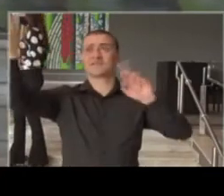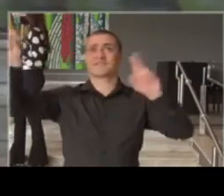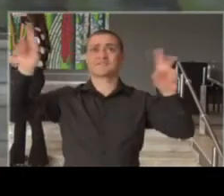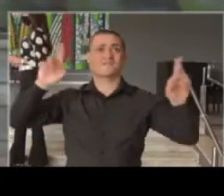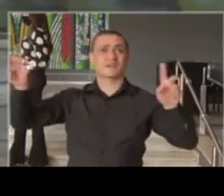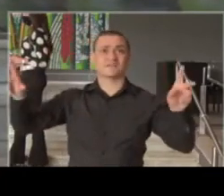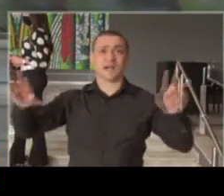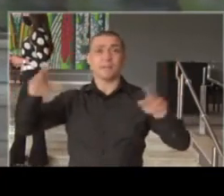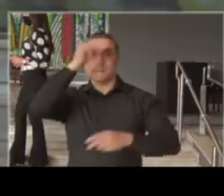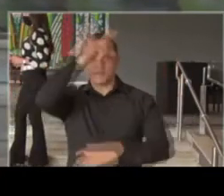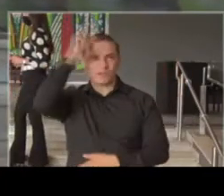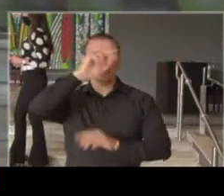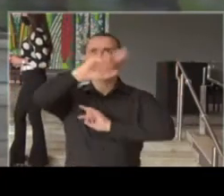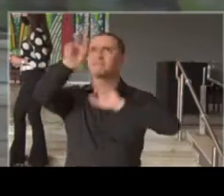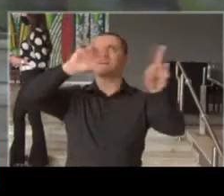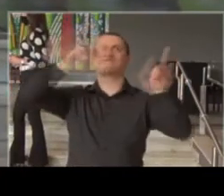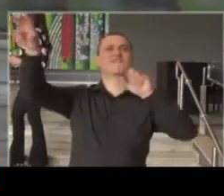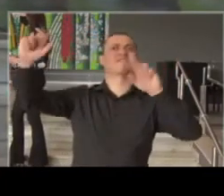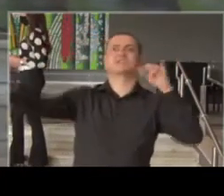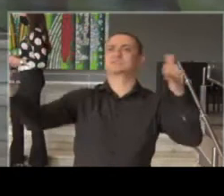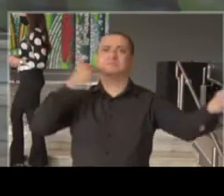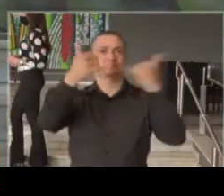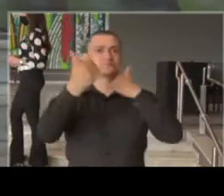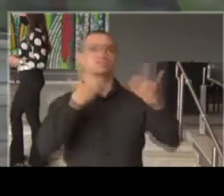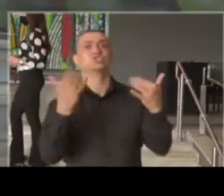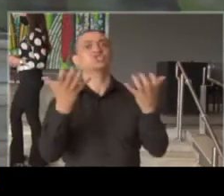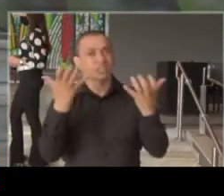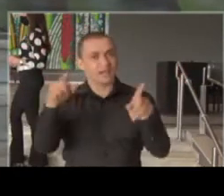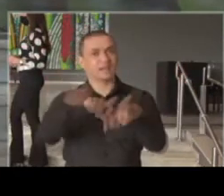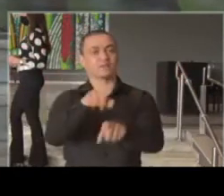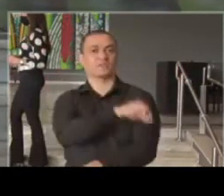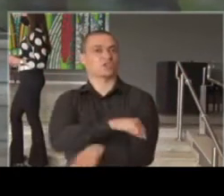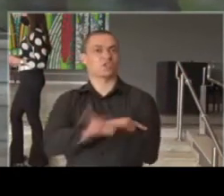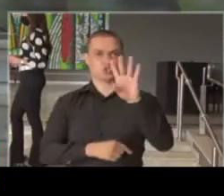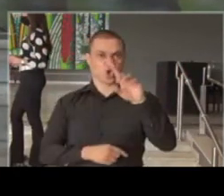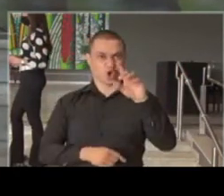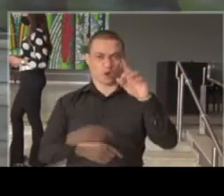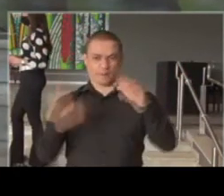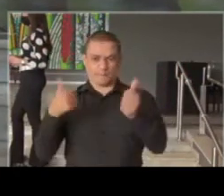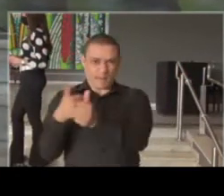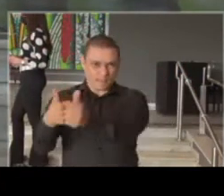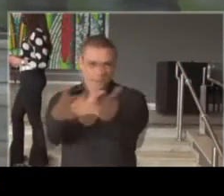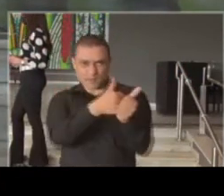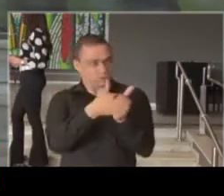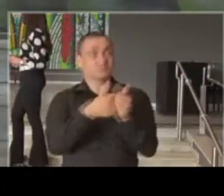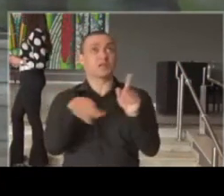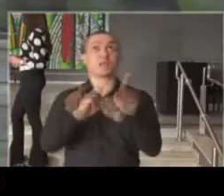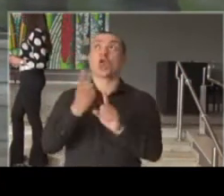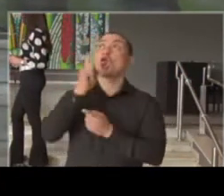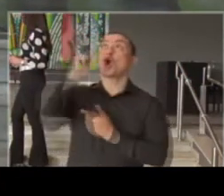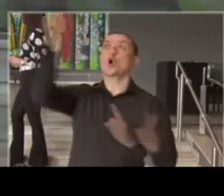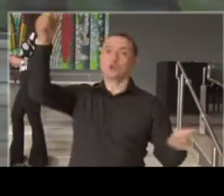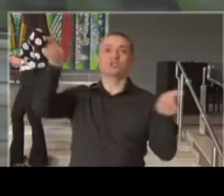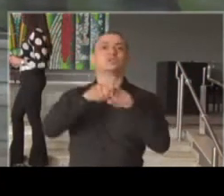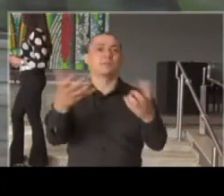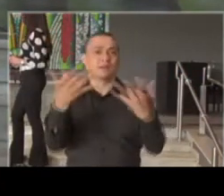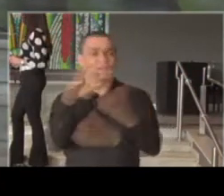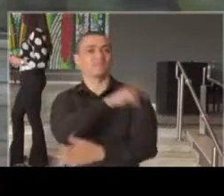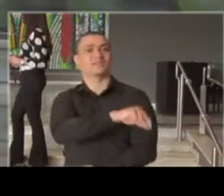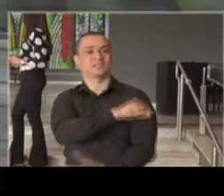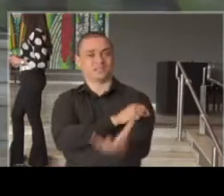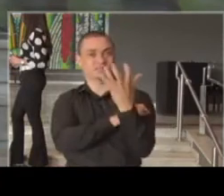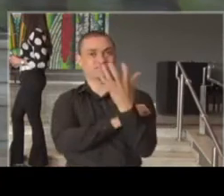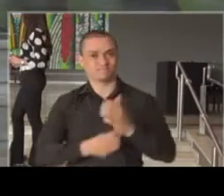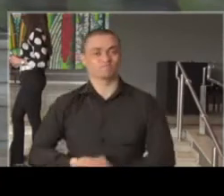dezenas de outros prefeitos de outras cidades, não apenas de estados vizinhos, mas também de estados mais remotos em